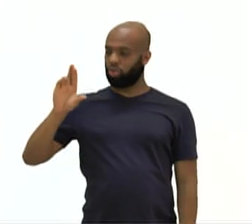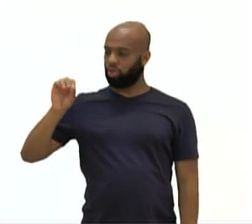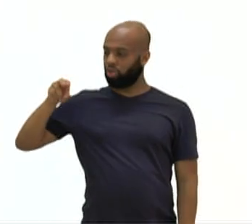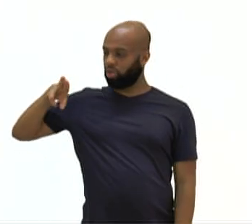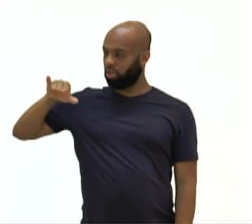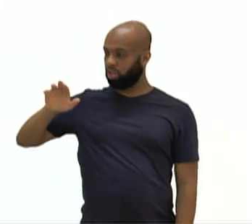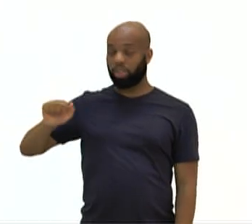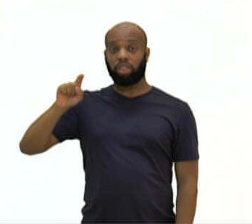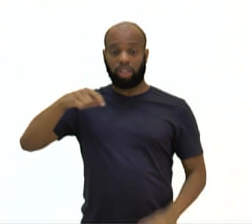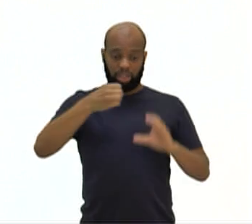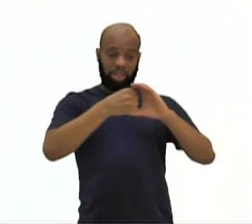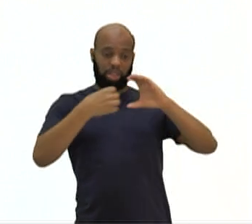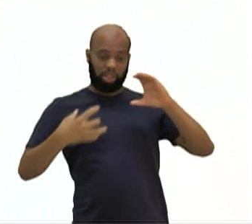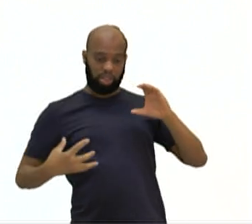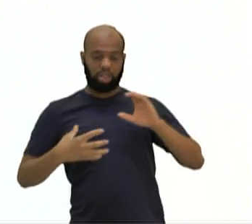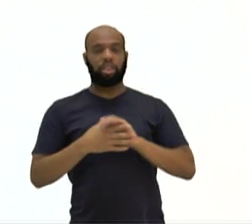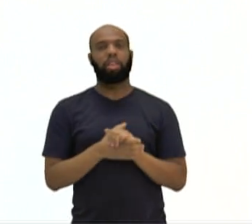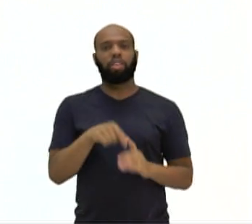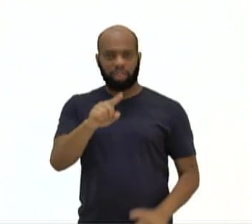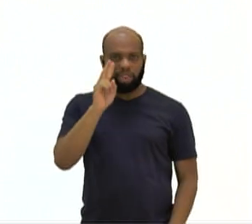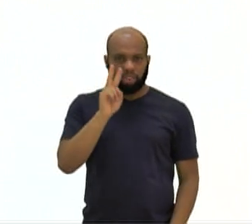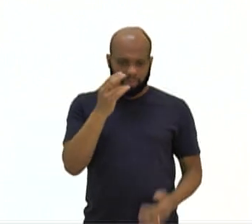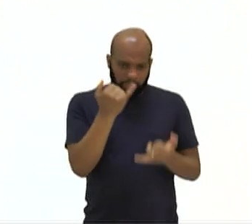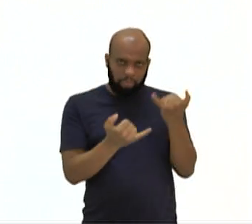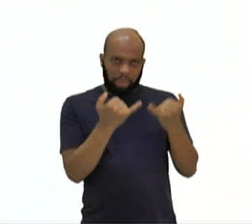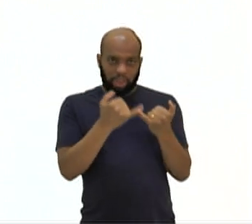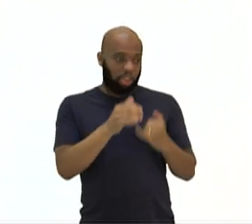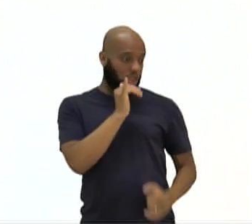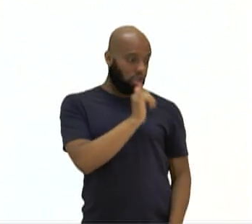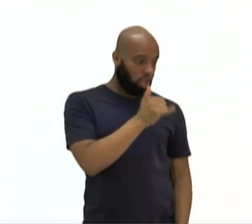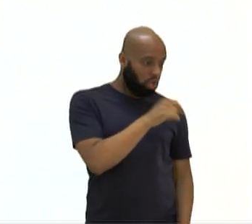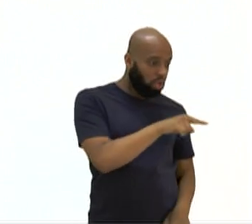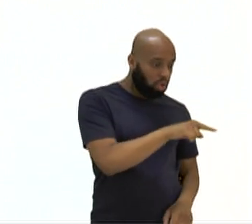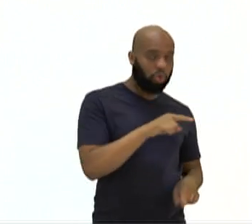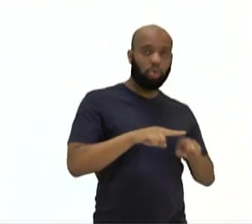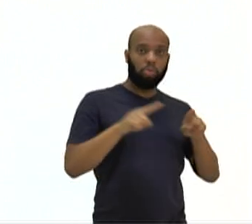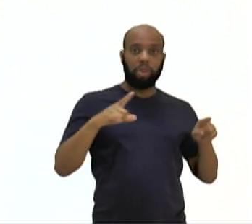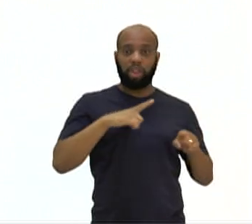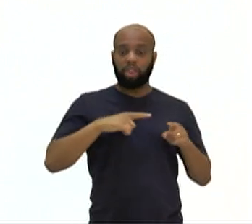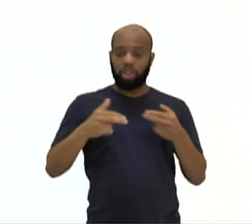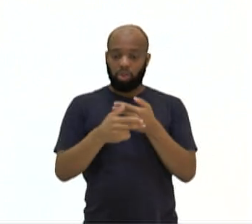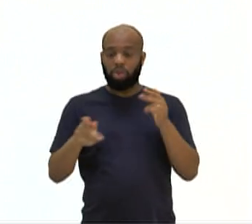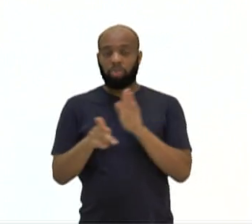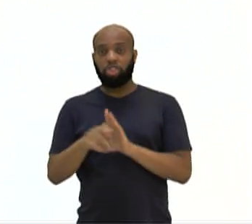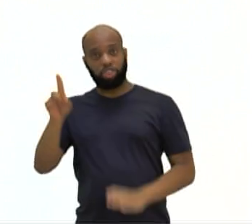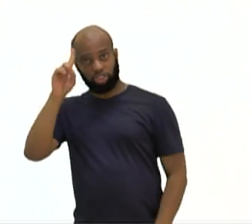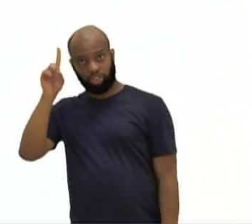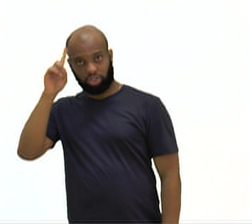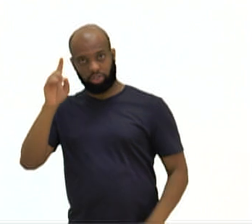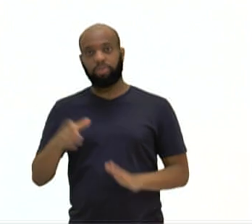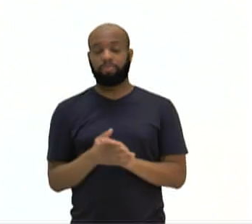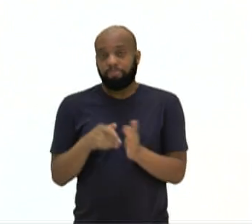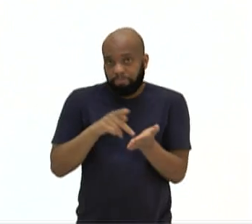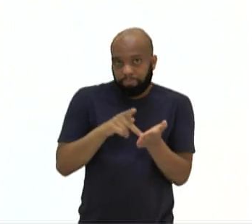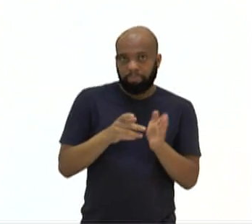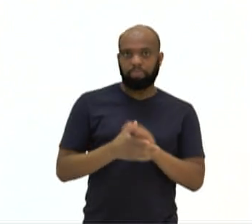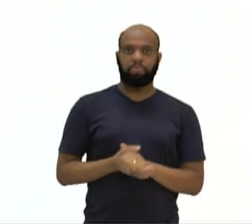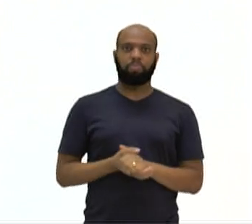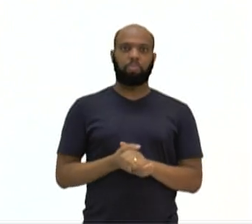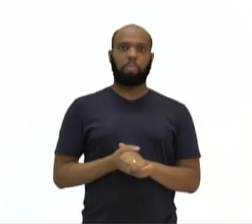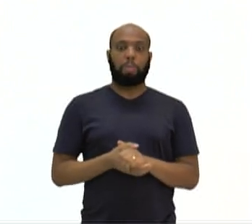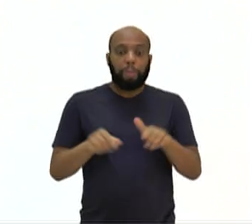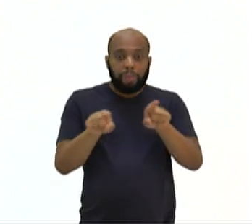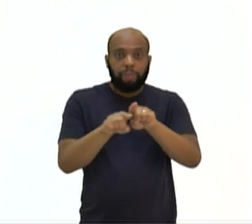desse gênero. Vocês viram que ele é parecido com o conto, mas aborda os temas do cotidiano, não é mesmo?